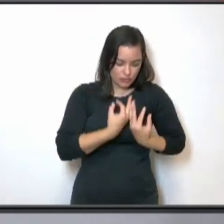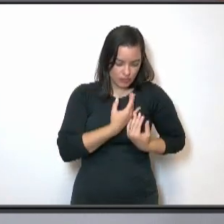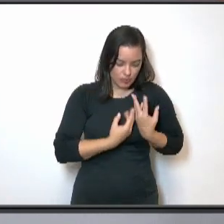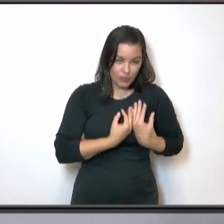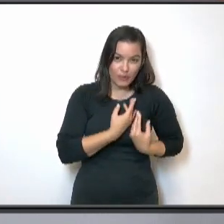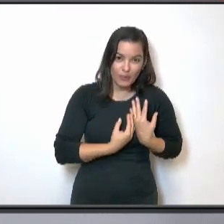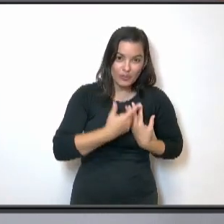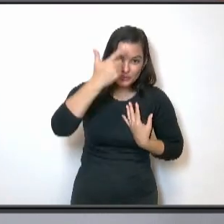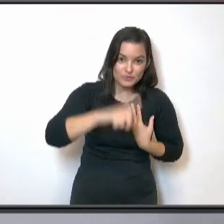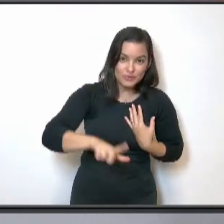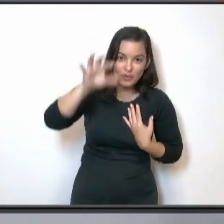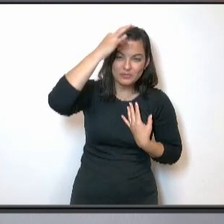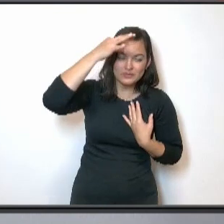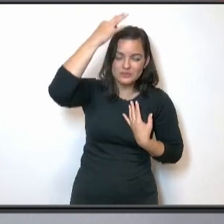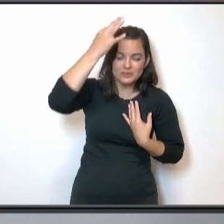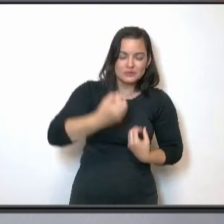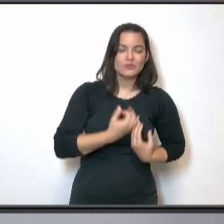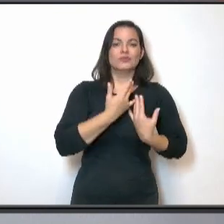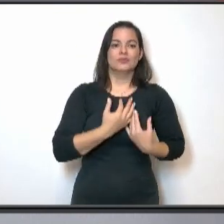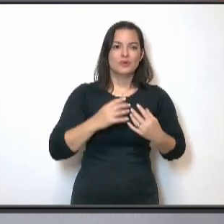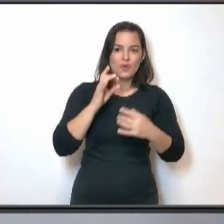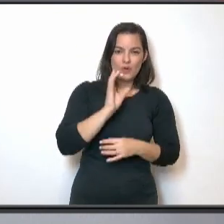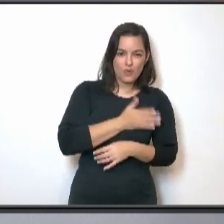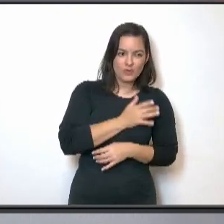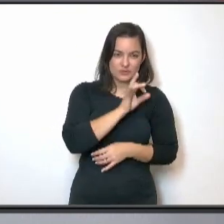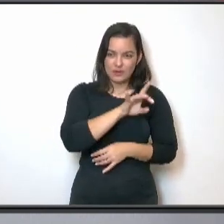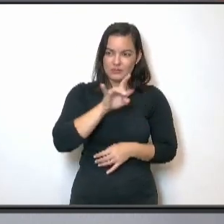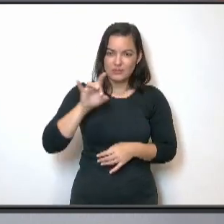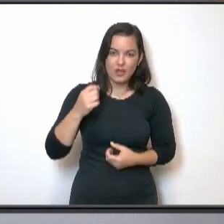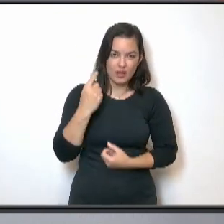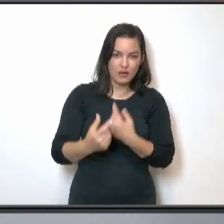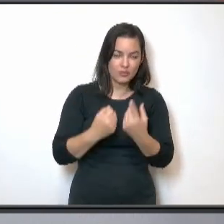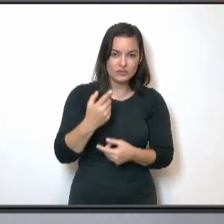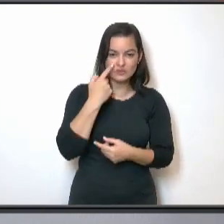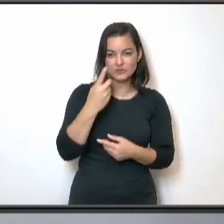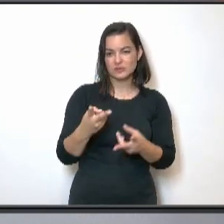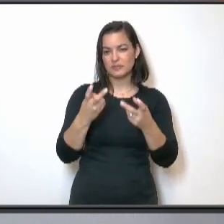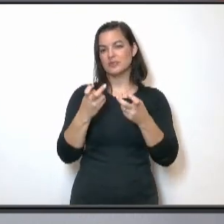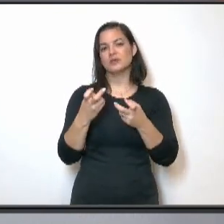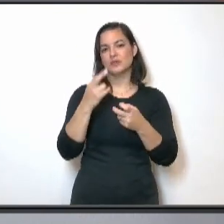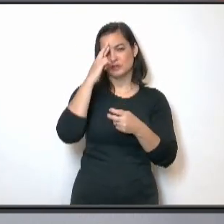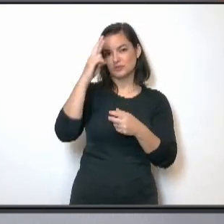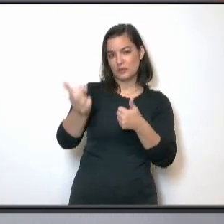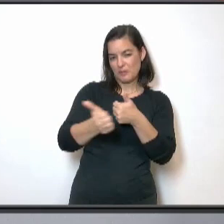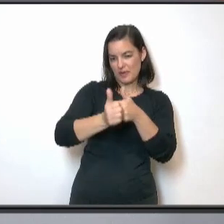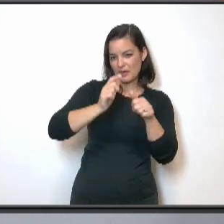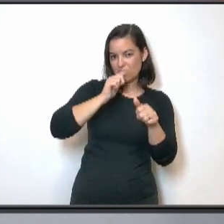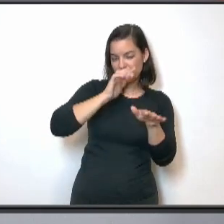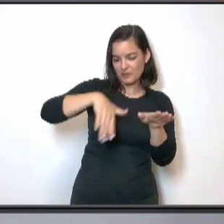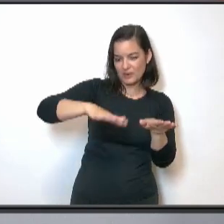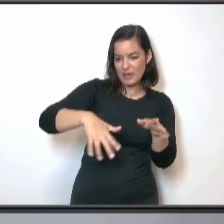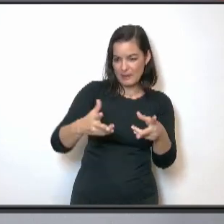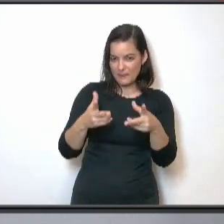você vê o Senhor nesta manhã à beira do mar e perceber que o poder dele não mudou, o